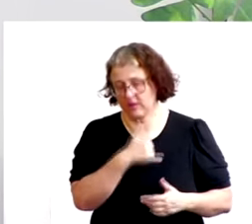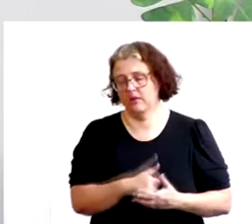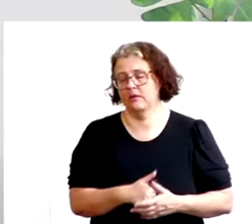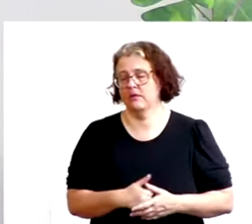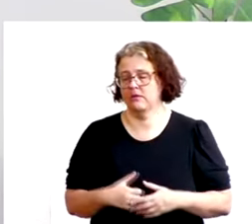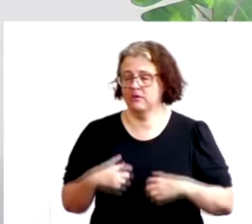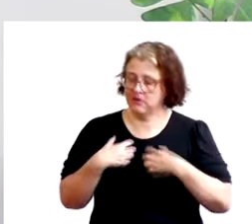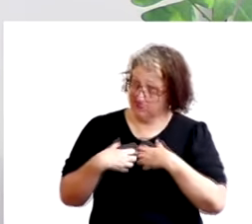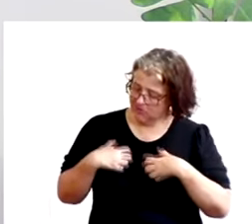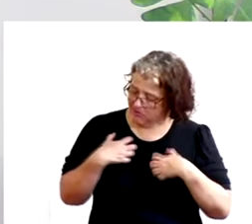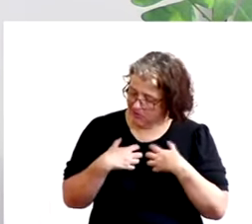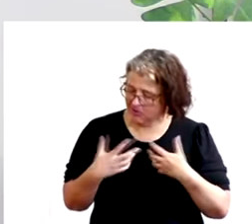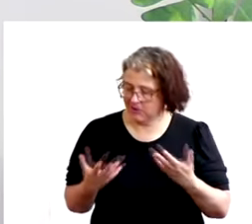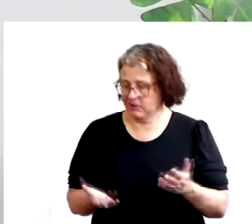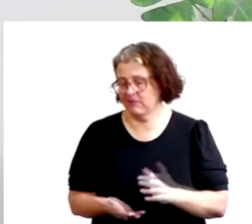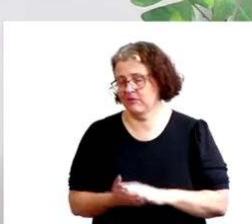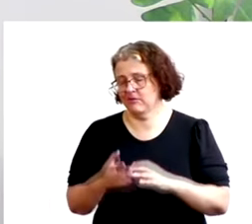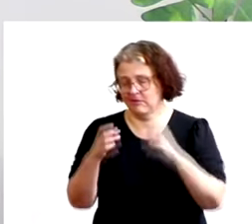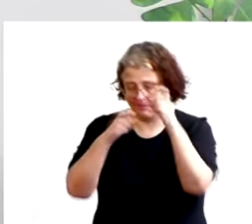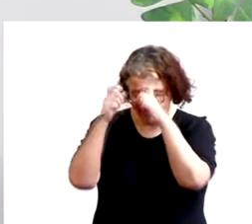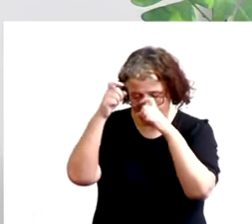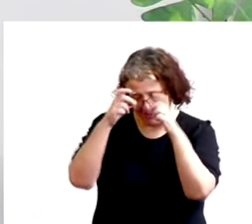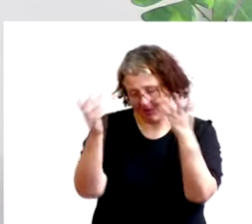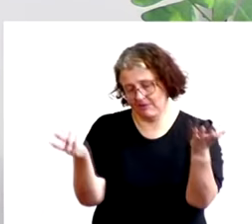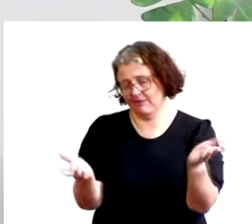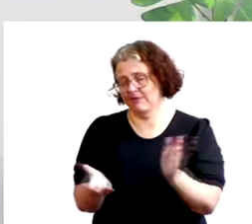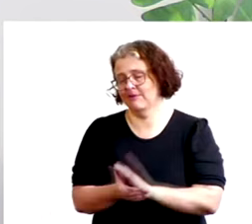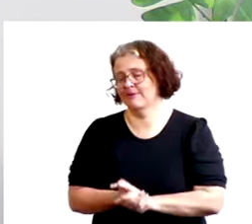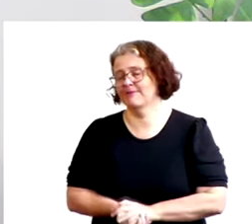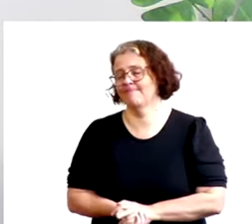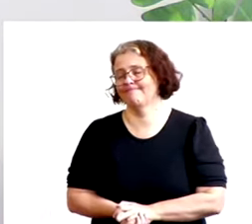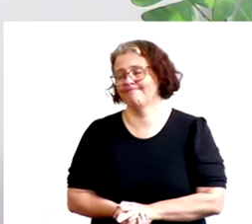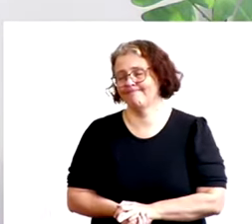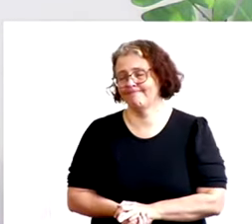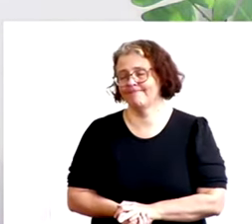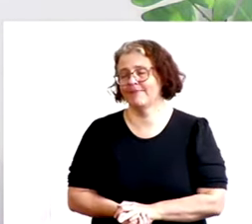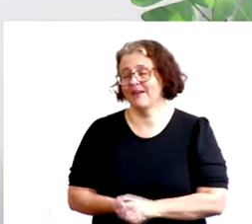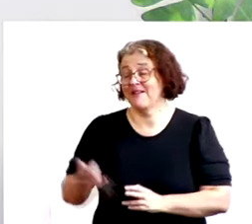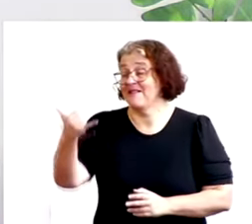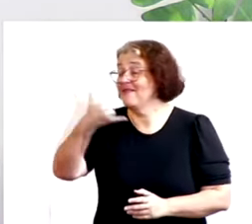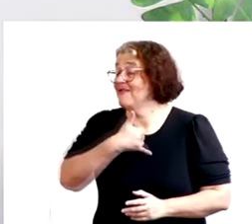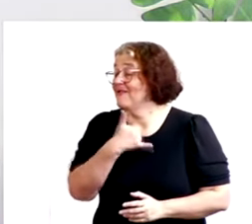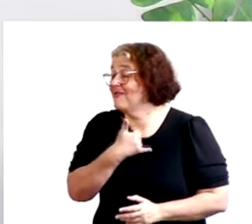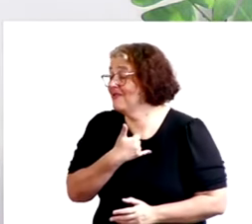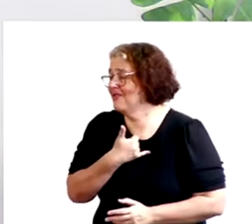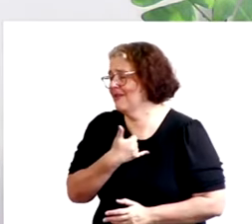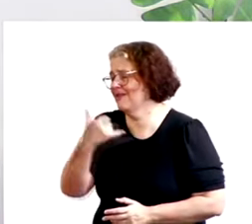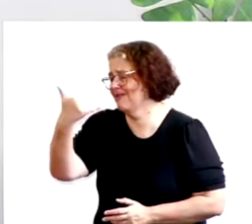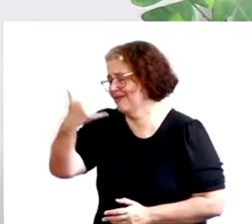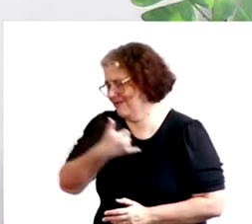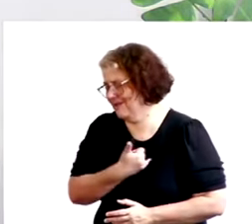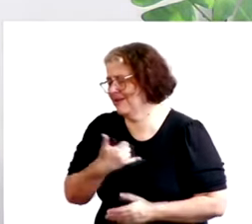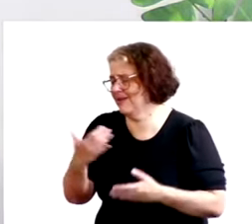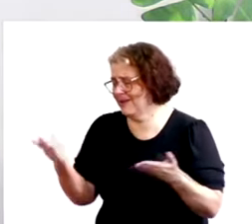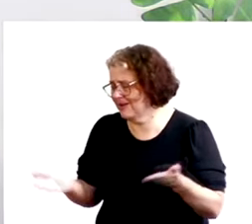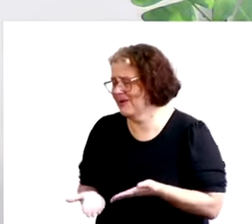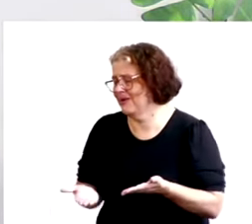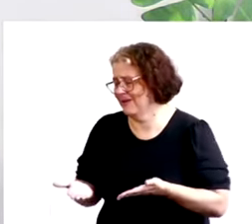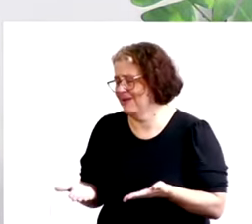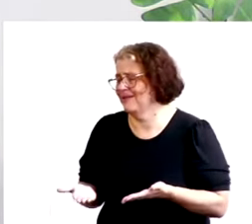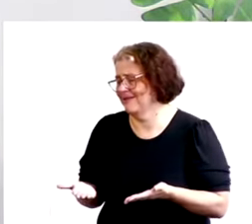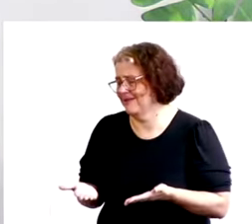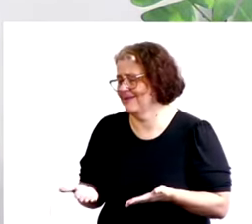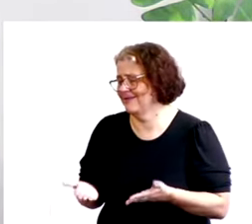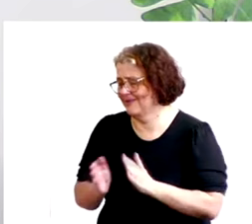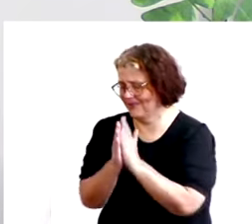preocupações ajuda-nos ó Deus fala-nos ao coração através da tua palavra